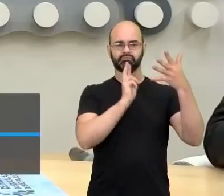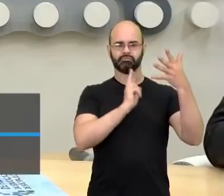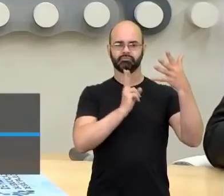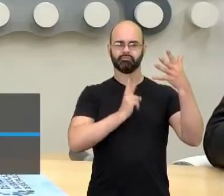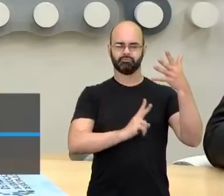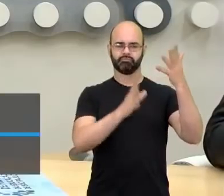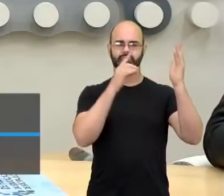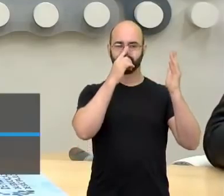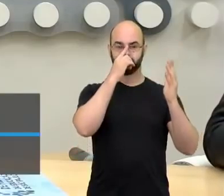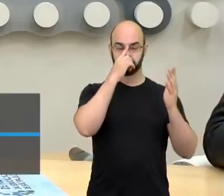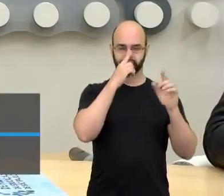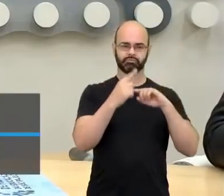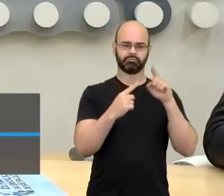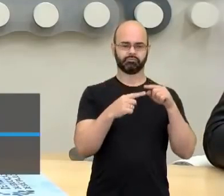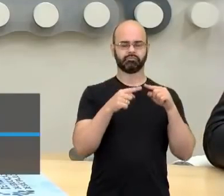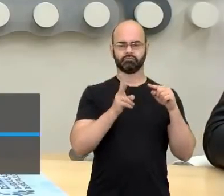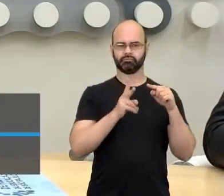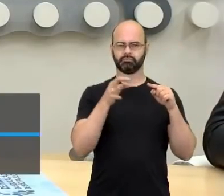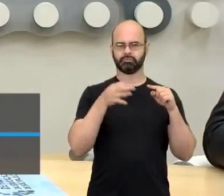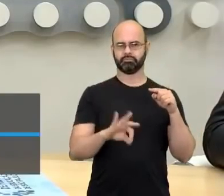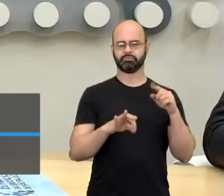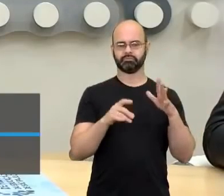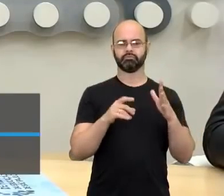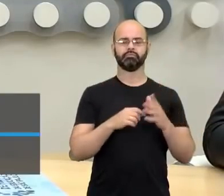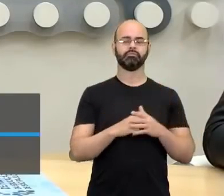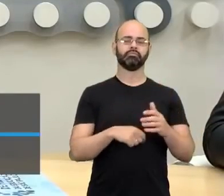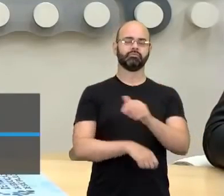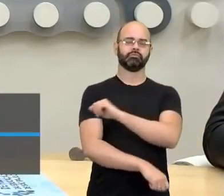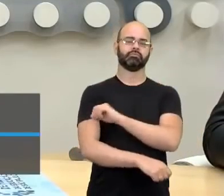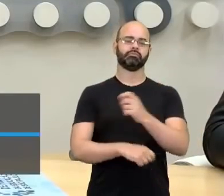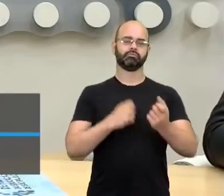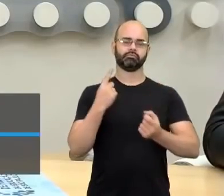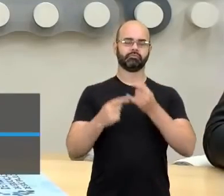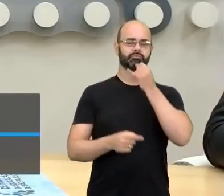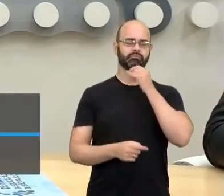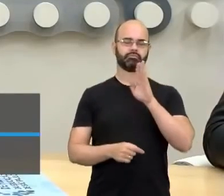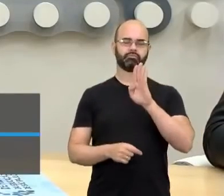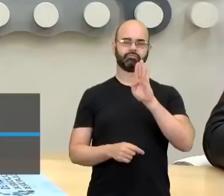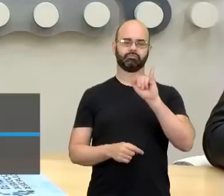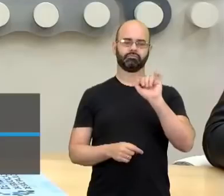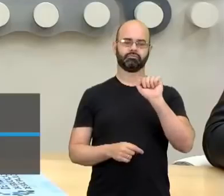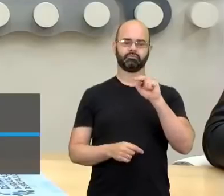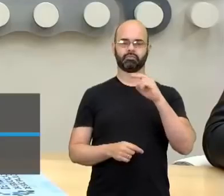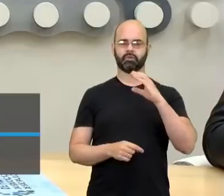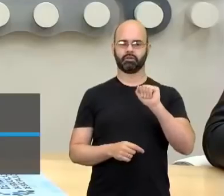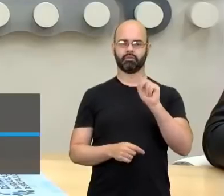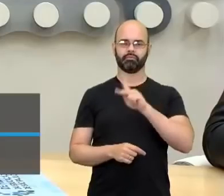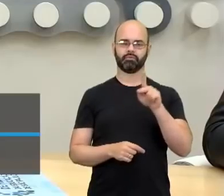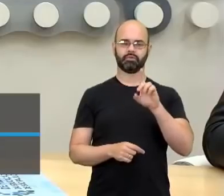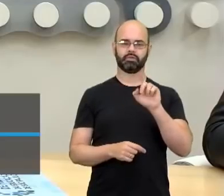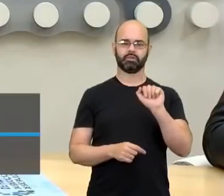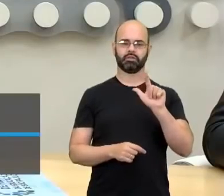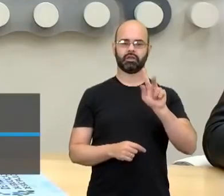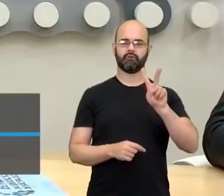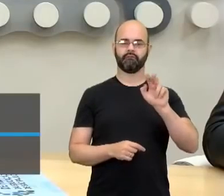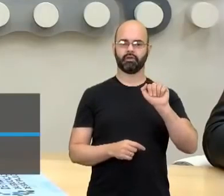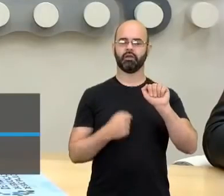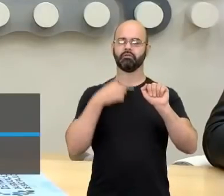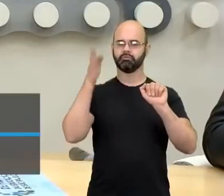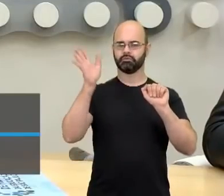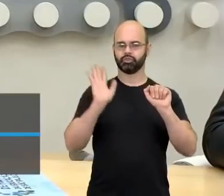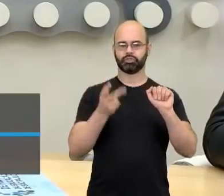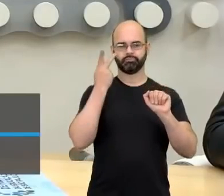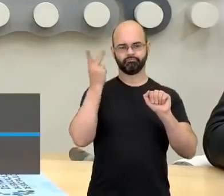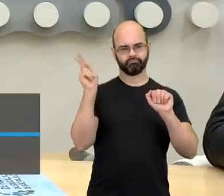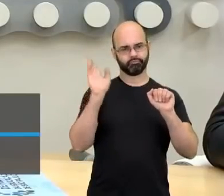esse o objetivo, tá, gente? Então, vamos lá. Alguns alunos, por exemplo, a Bianca, da professora Dalva, já visitou, inclusive foi